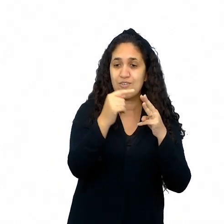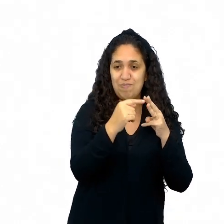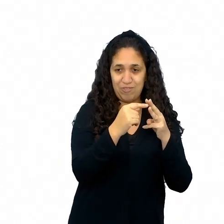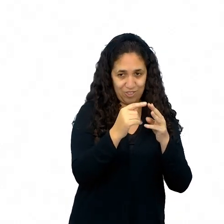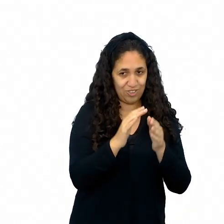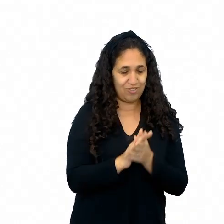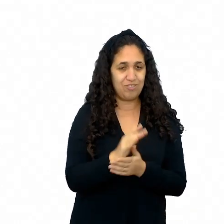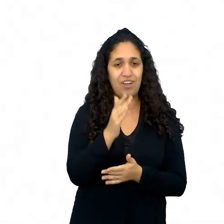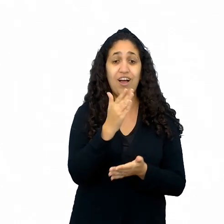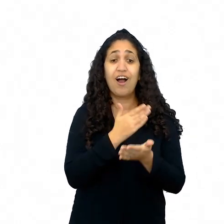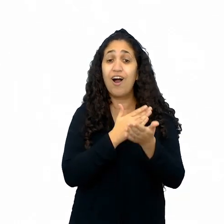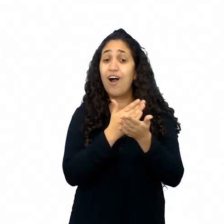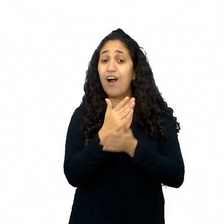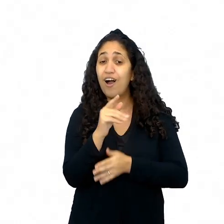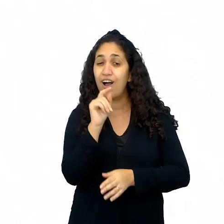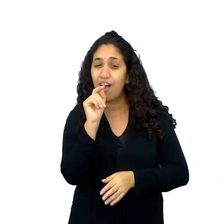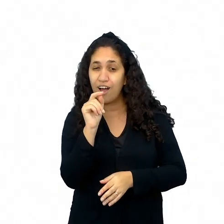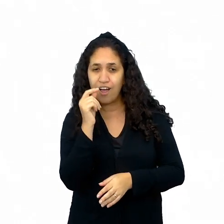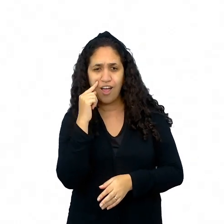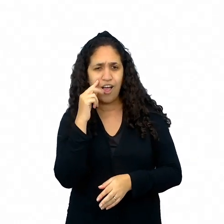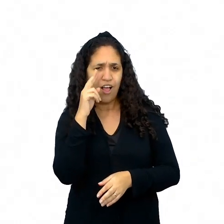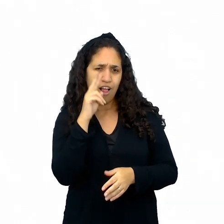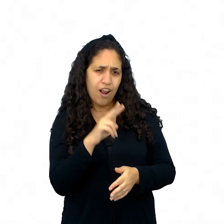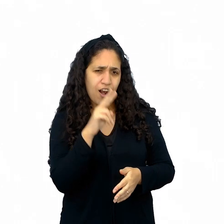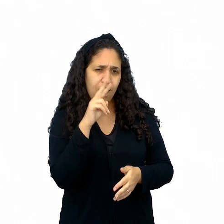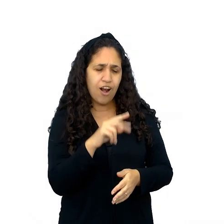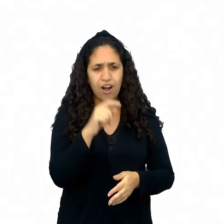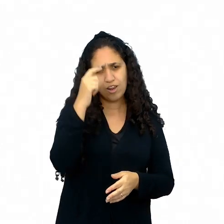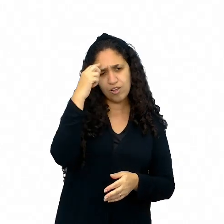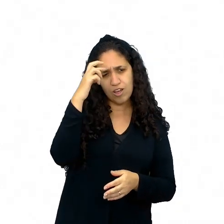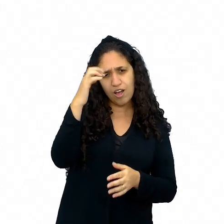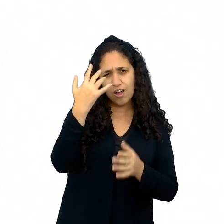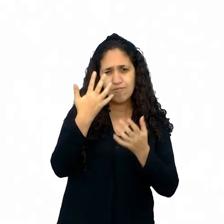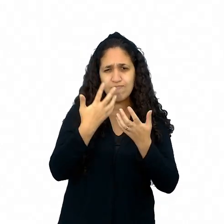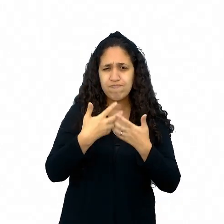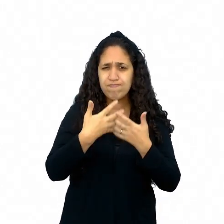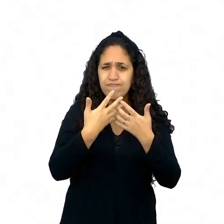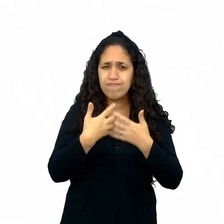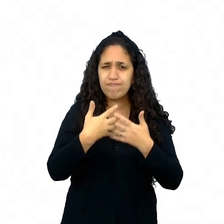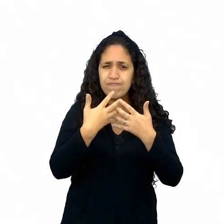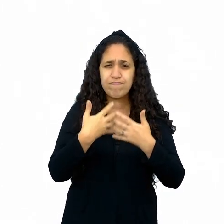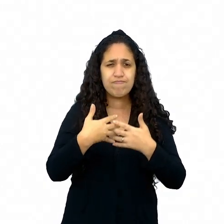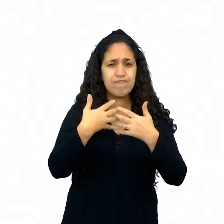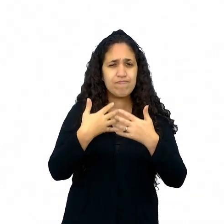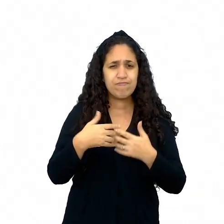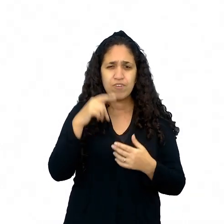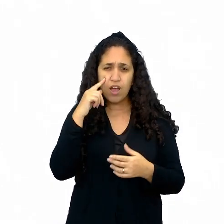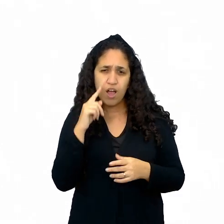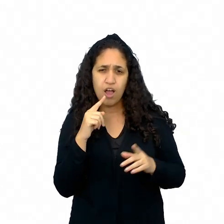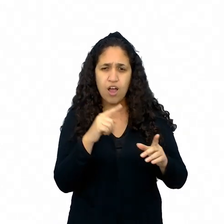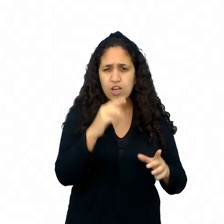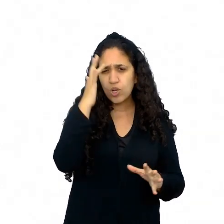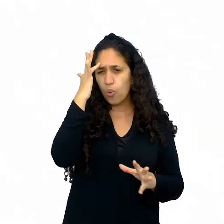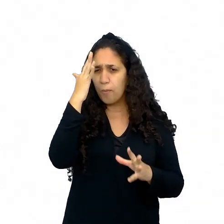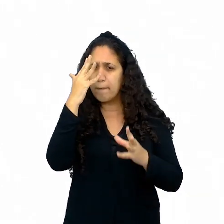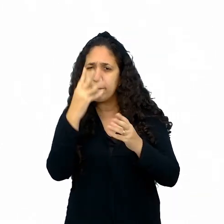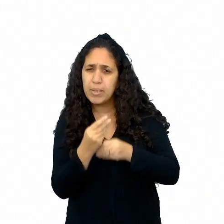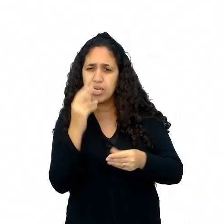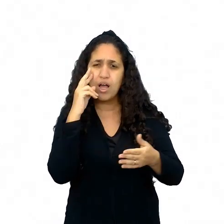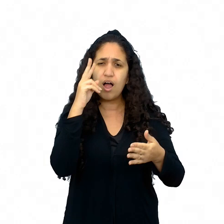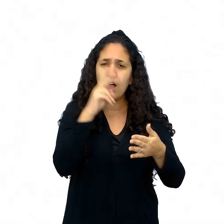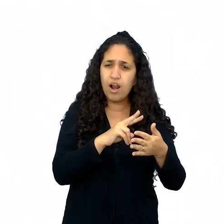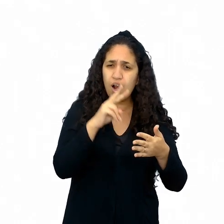Então, começaremos fazendo revisitações. Vamos revisitar reflexões acerca da compreensão